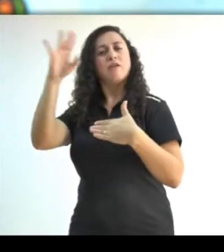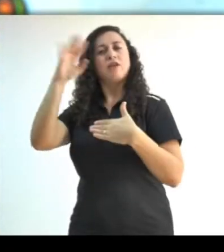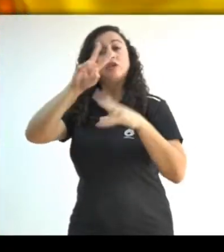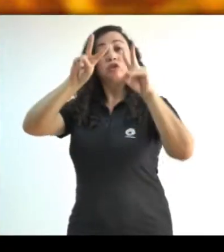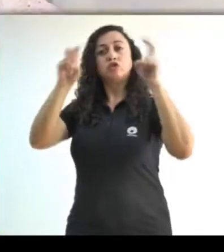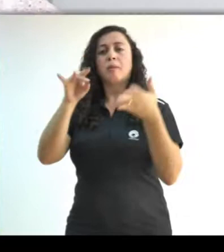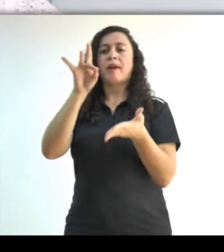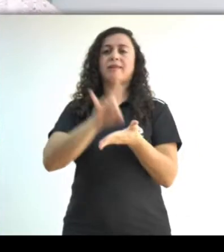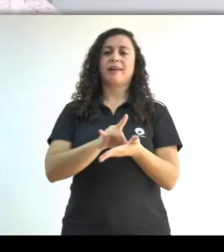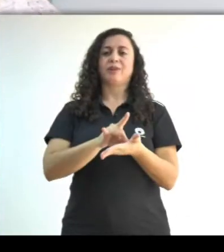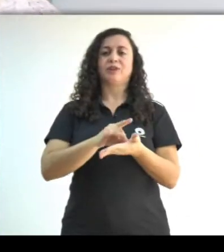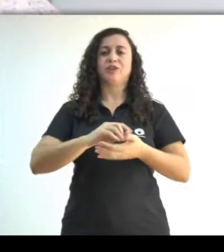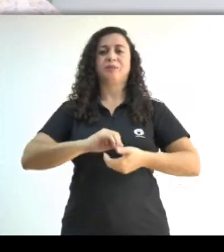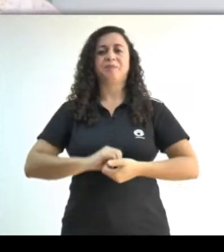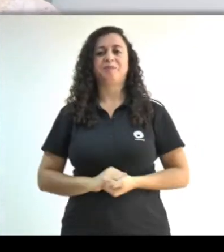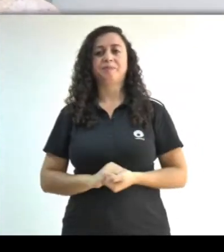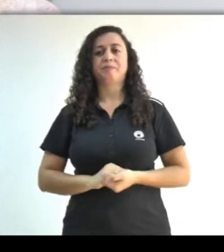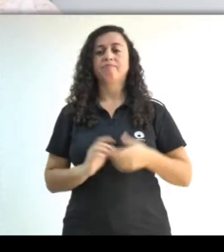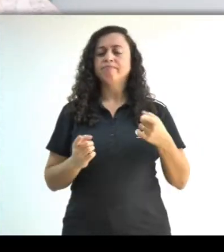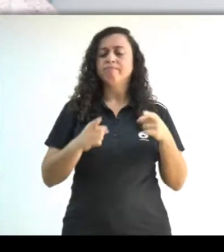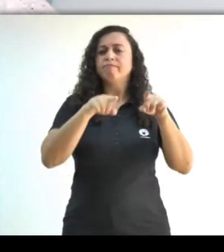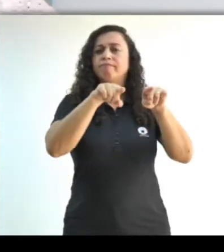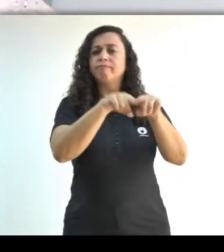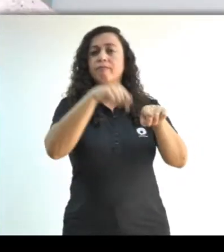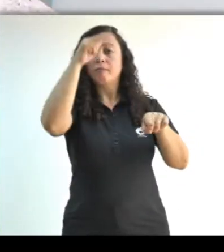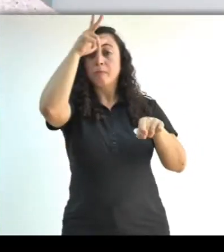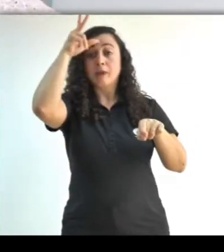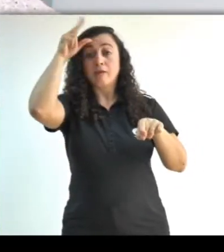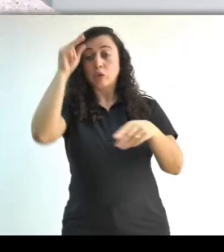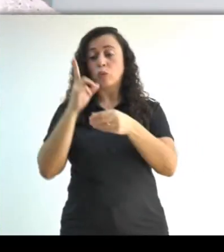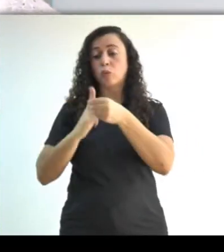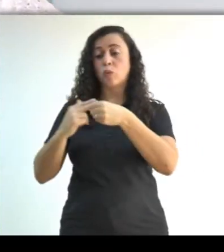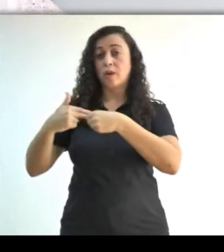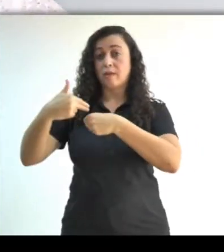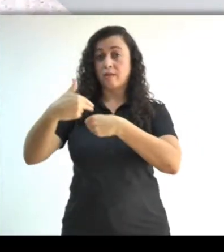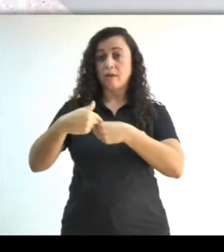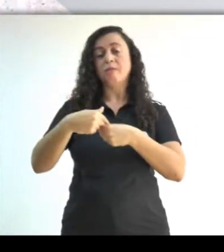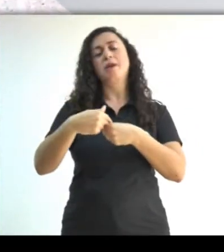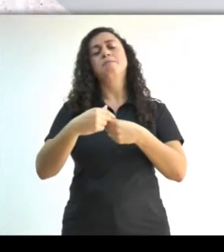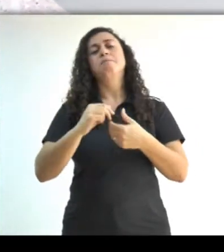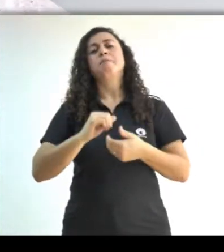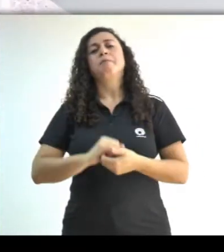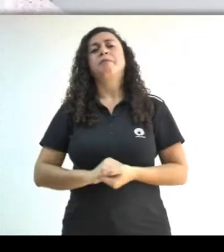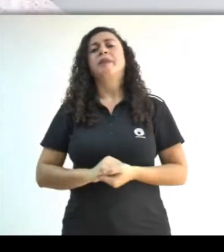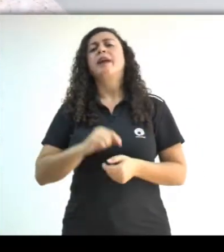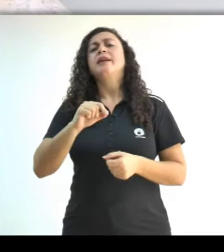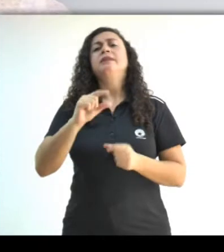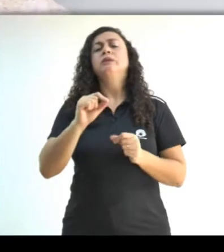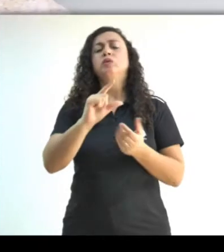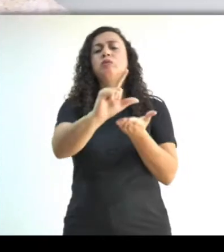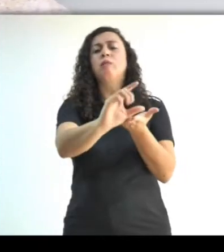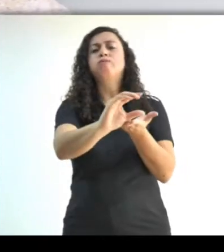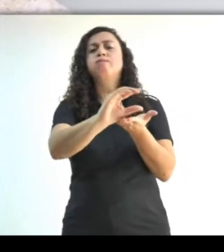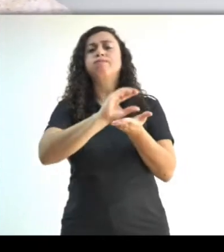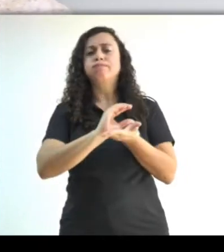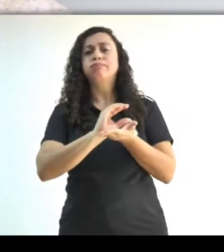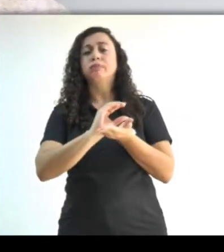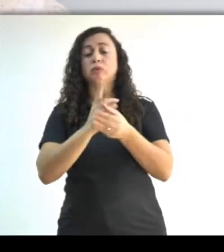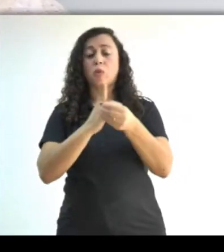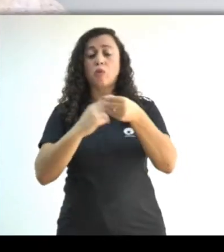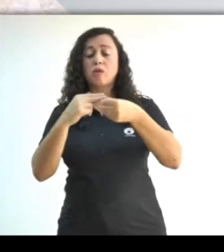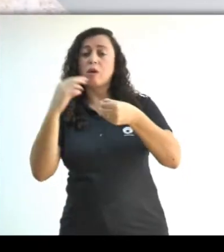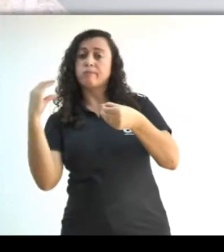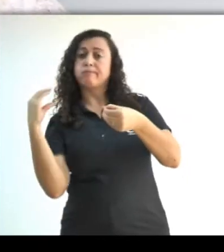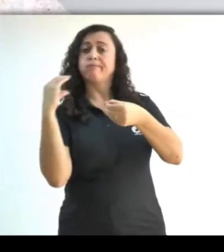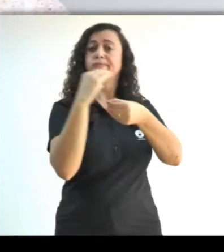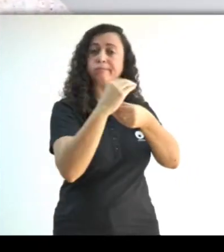nossa realidade. O convênio estabelecido com a Prefeitura Municipal de Limeira, ele transfere recursos para a Universidade,